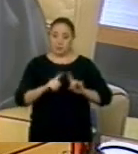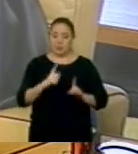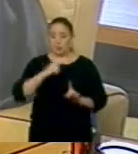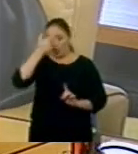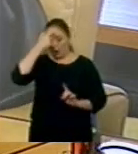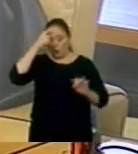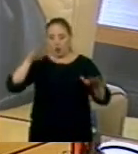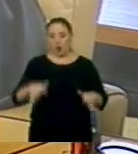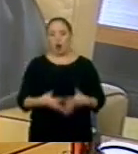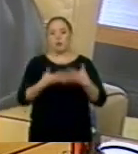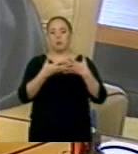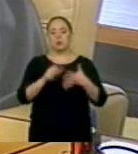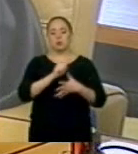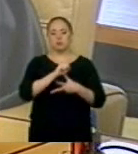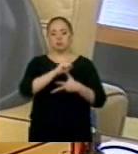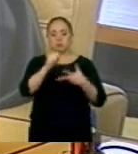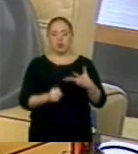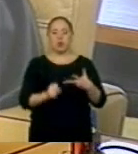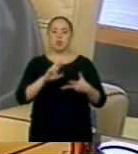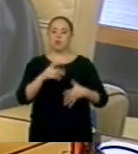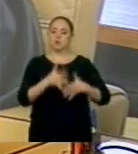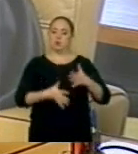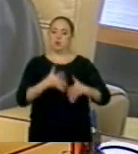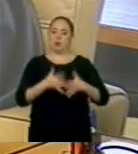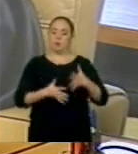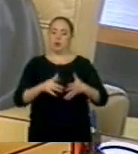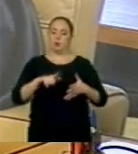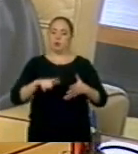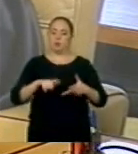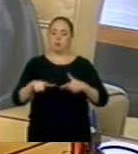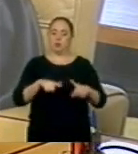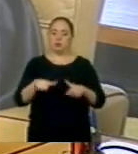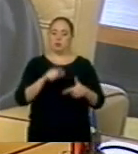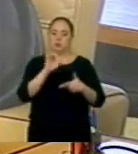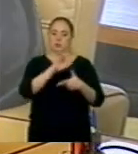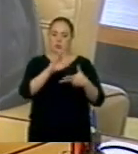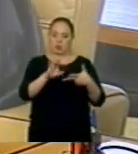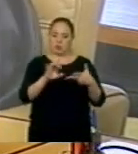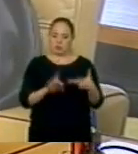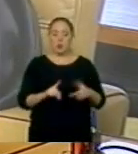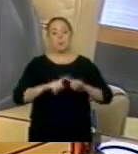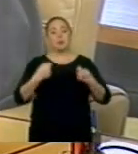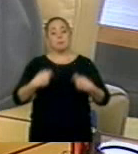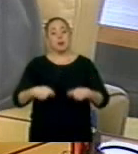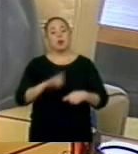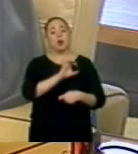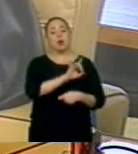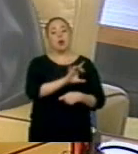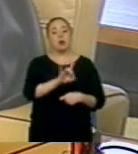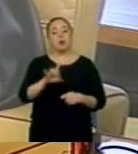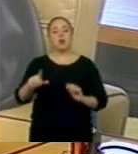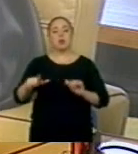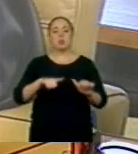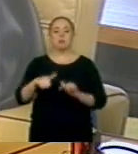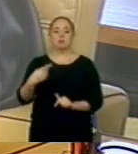que não interdita o funcionamento de qualquer um deles. Pelo contrário, permite que cada um funcione dentro de